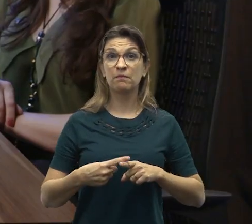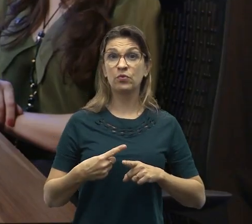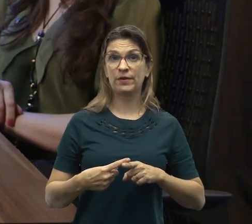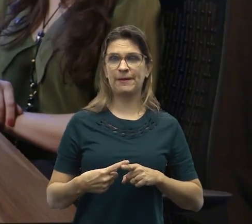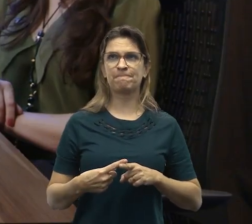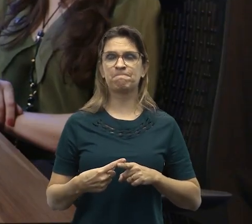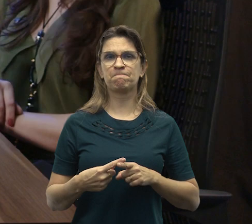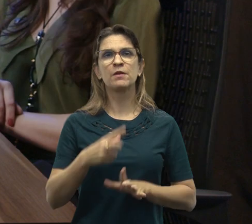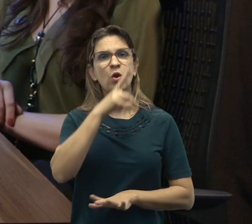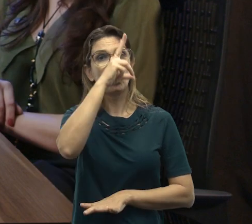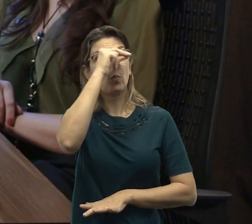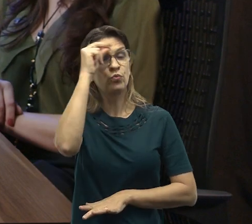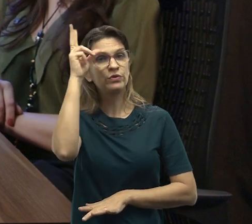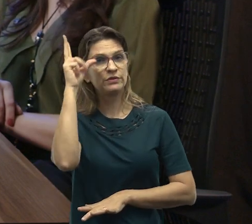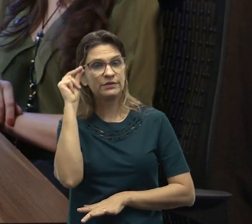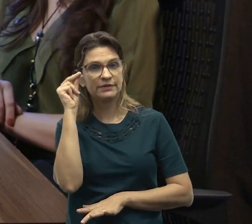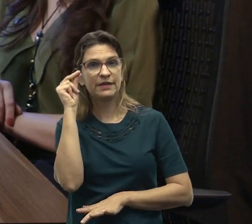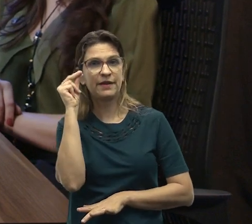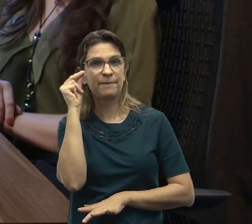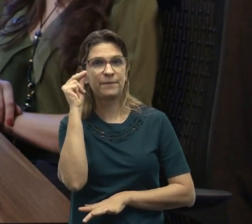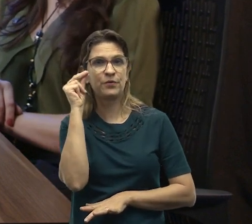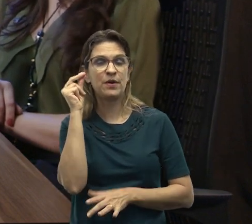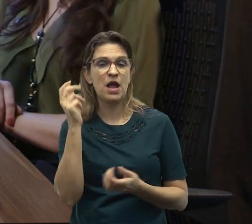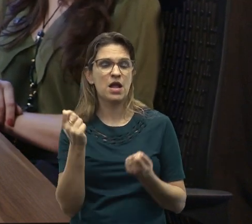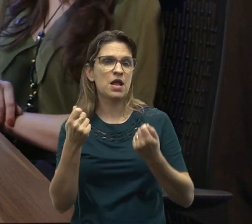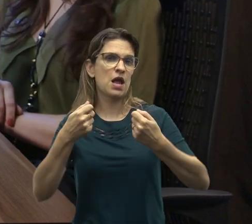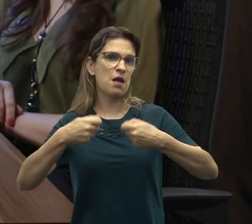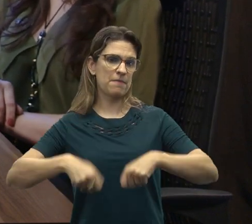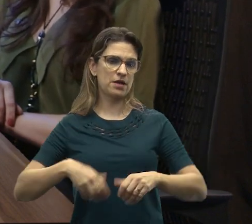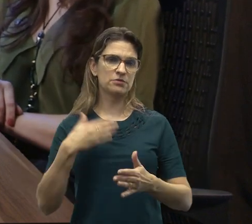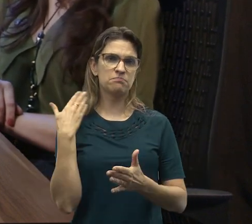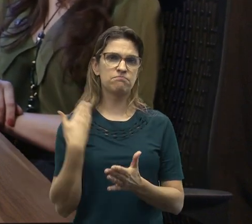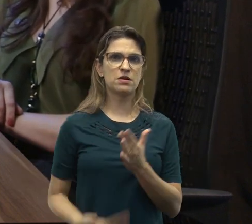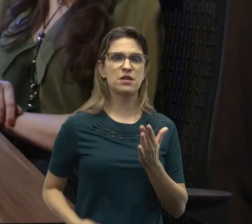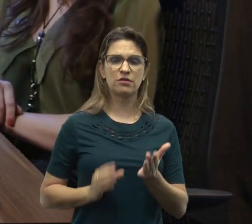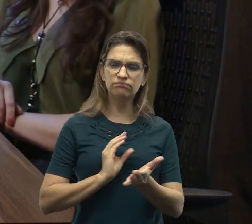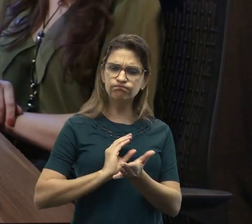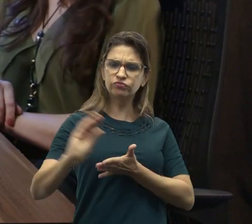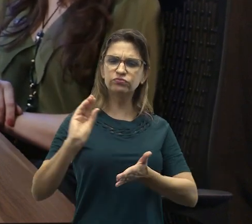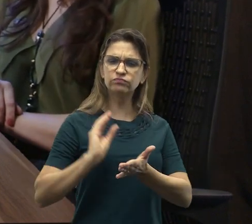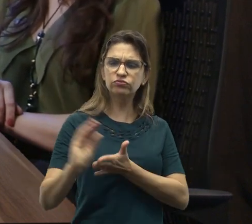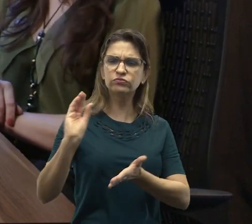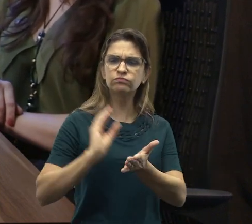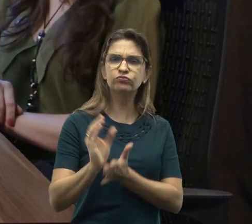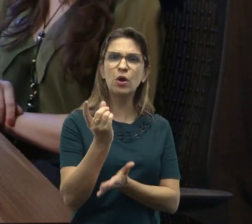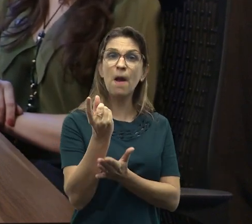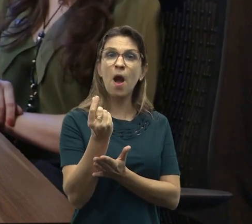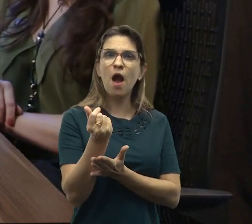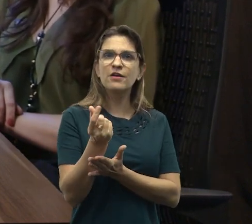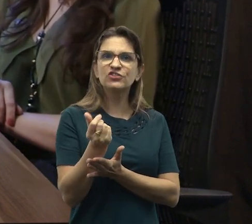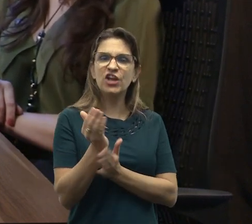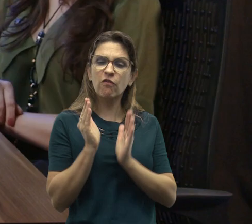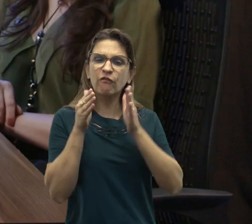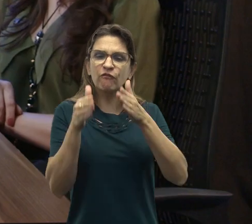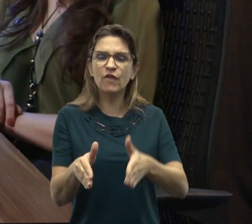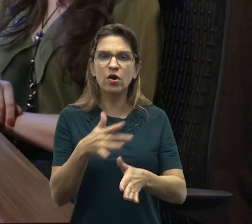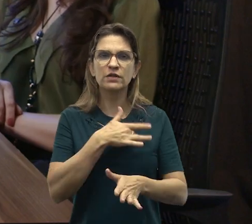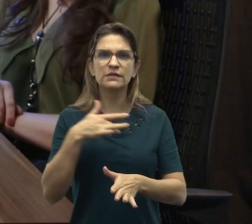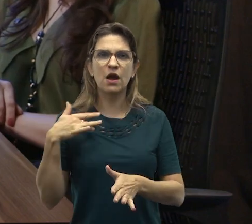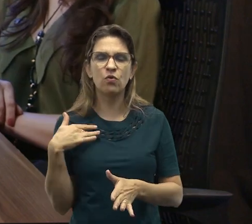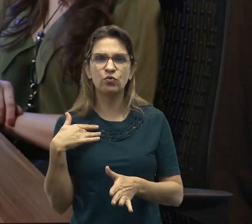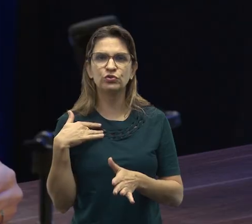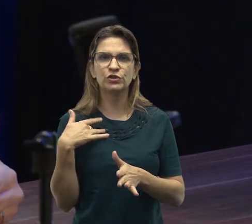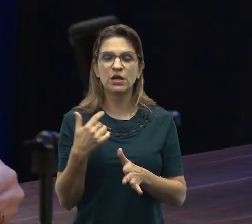perdendo a sua capacidade de investir em saúde, investir em ampliar leitos, em investir em